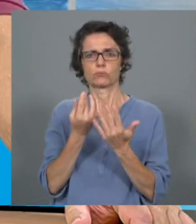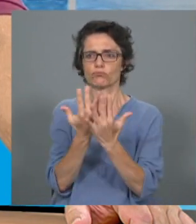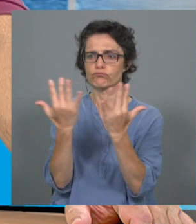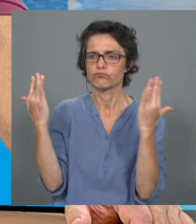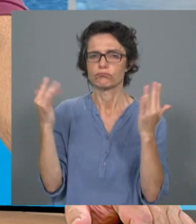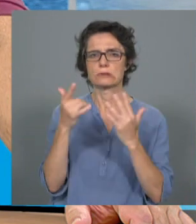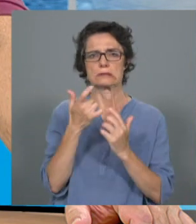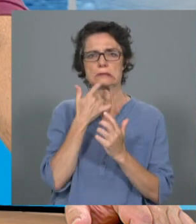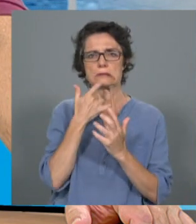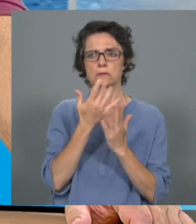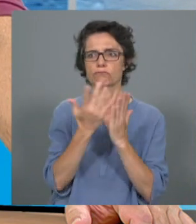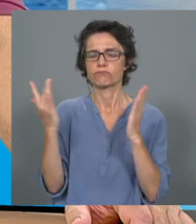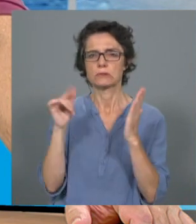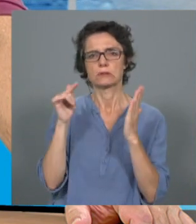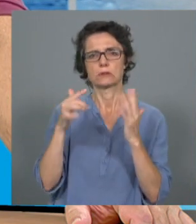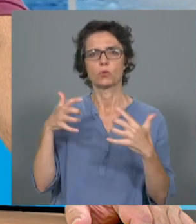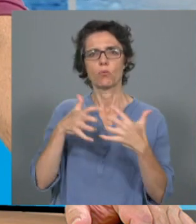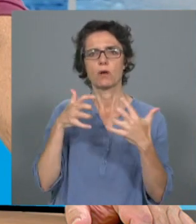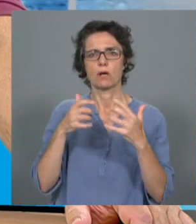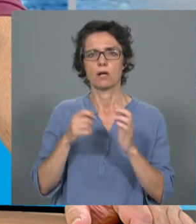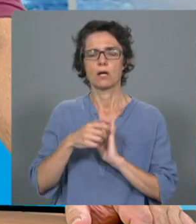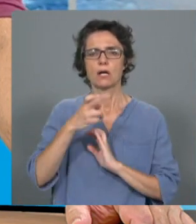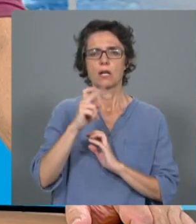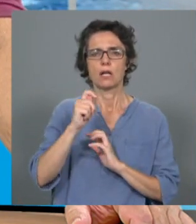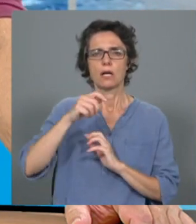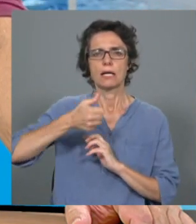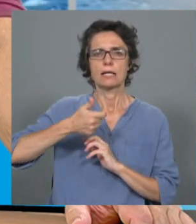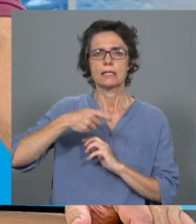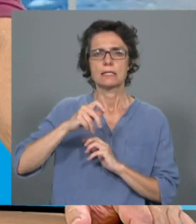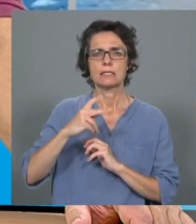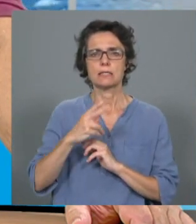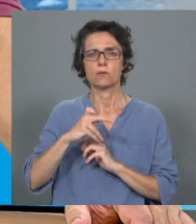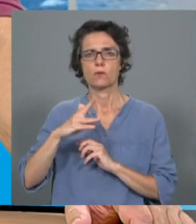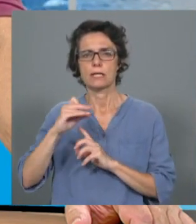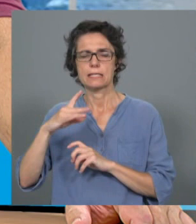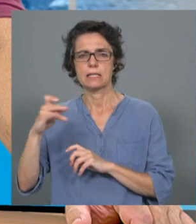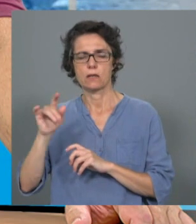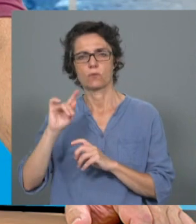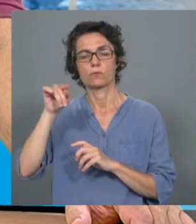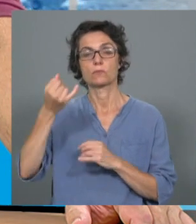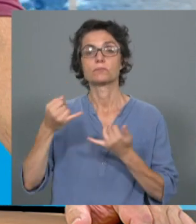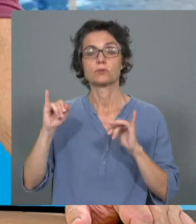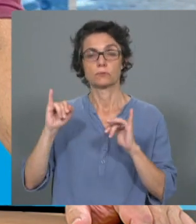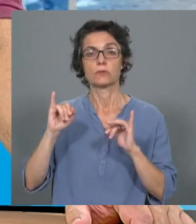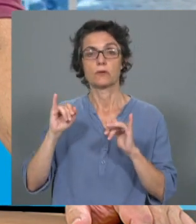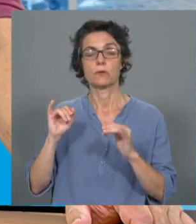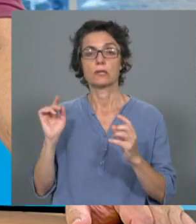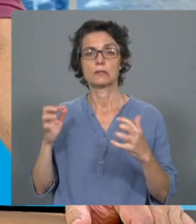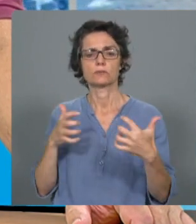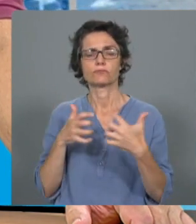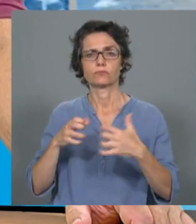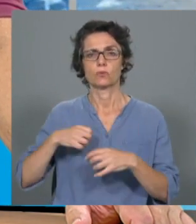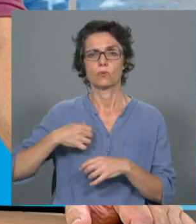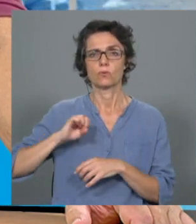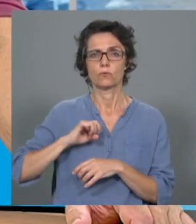guerras da restauração, quer dizer, depois da independência face à Espanha, ainda houve ali uns 20 anos de guerras, então